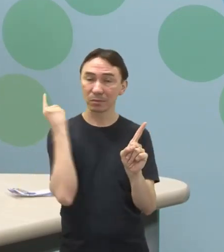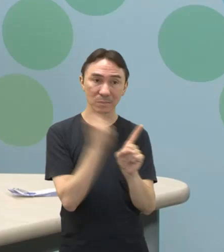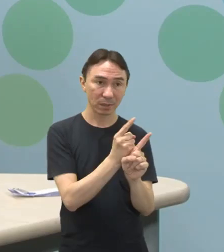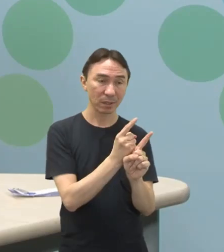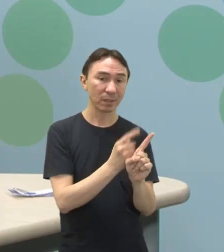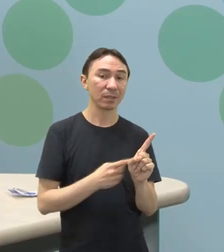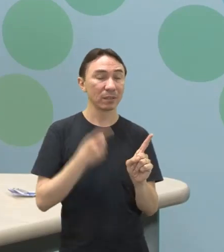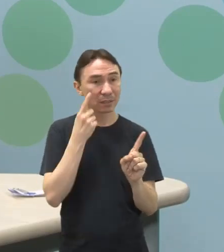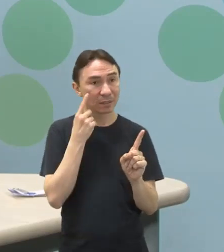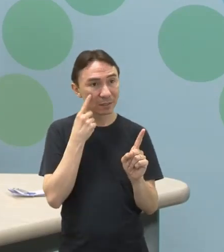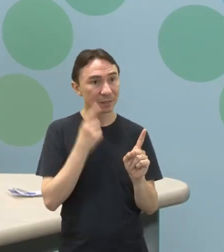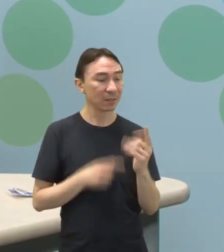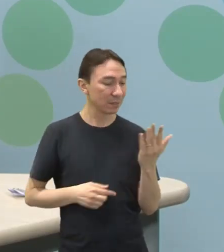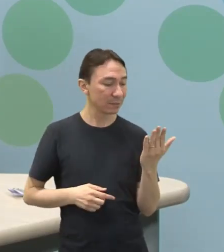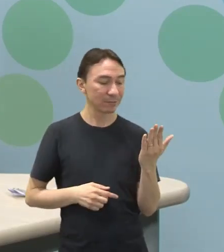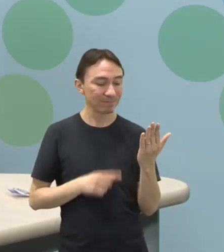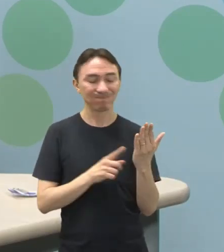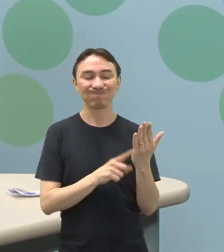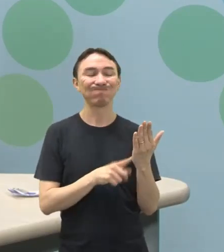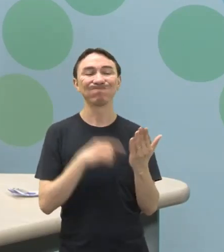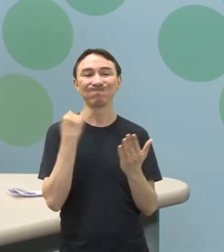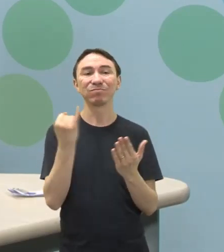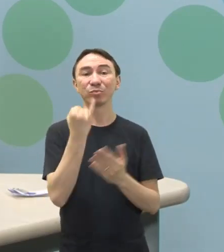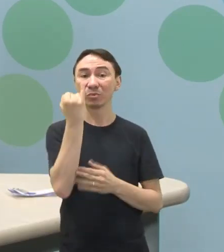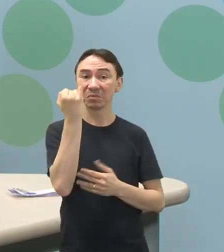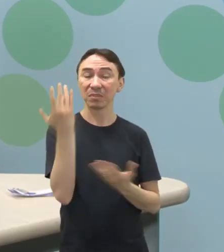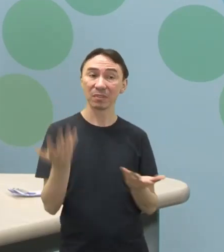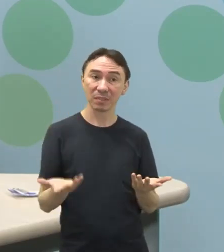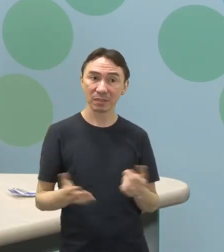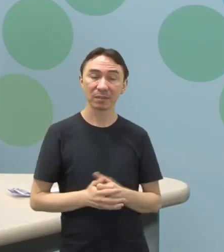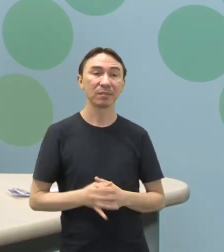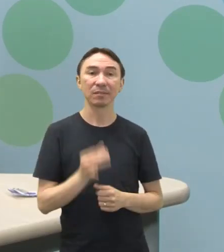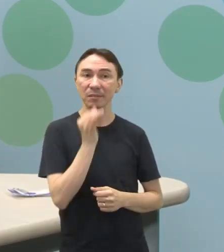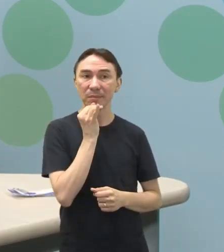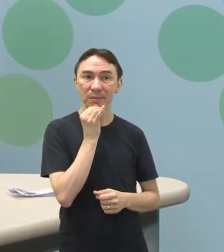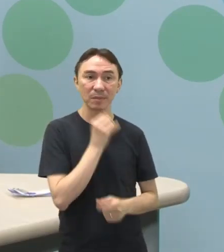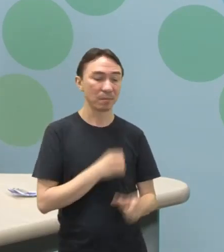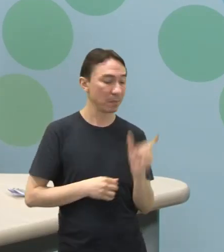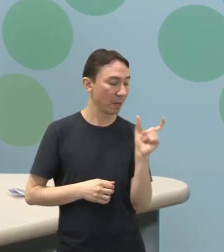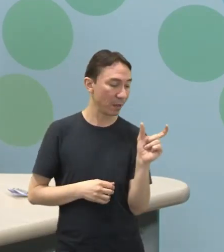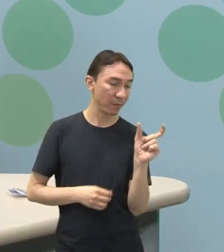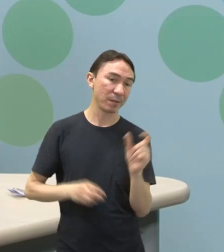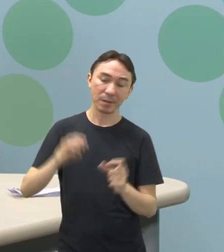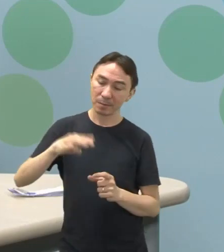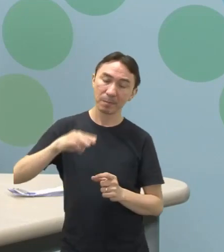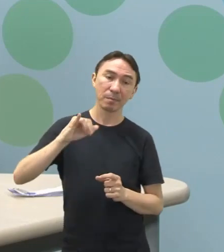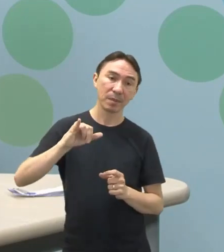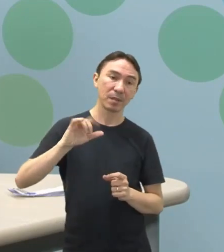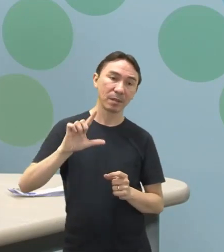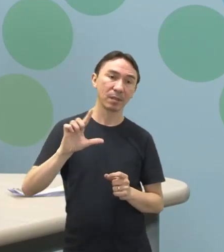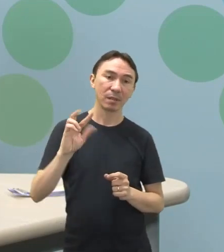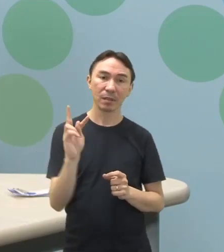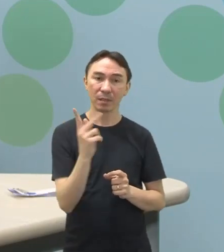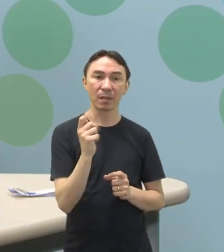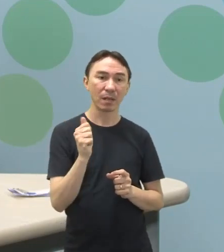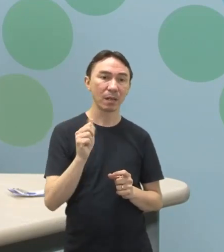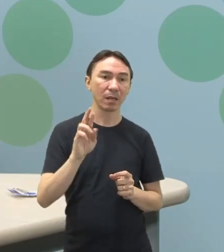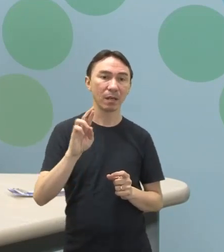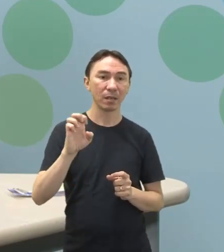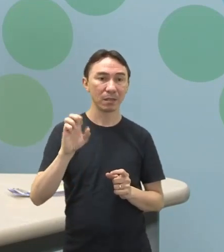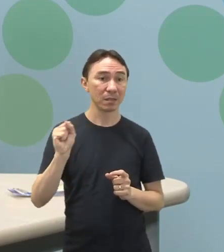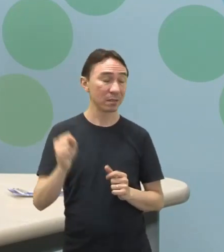da leitura no grupo Como por exemplo a palavra milhares solicitaram ao estudante que localize a palavra